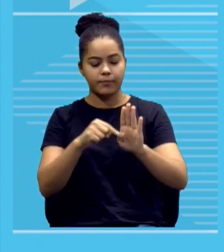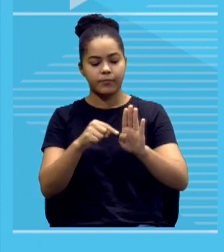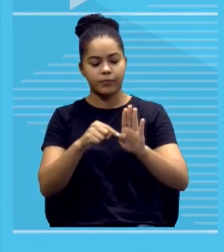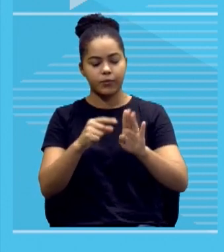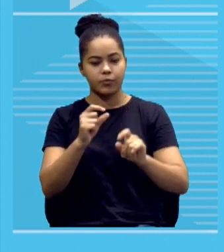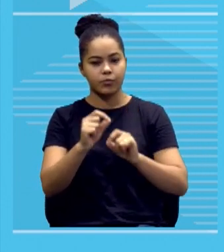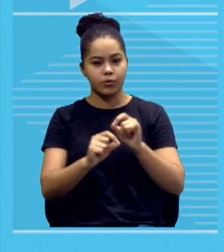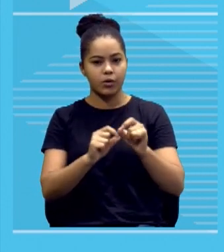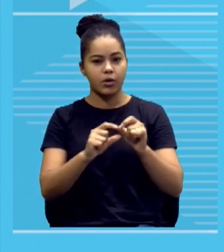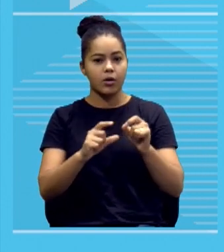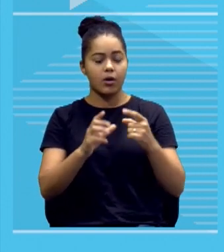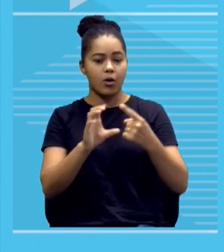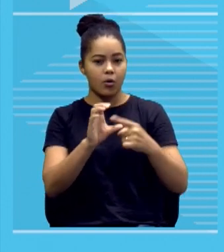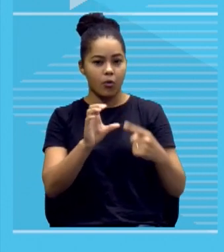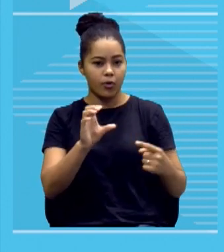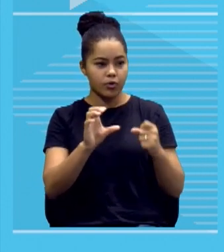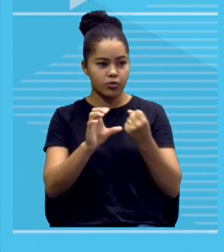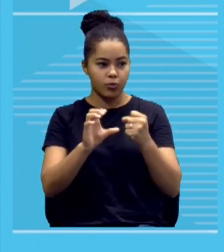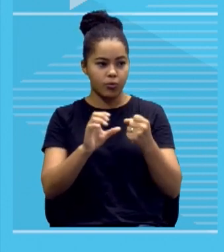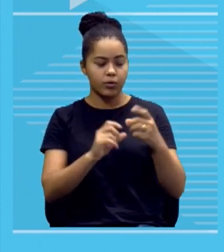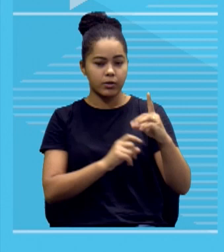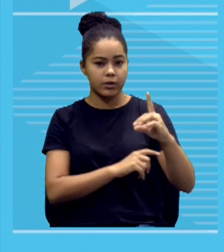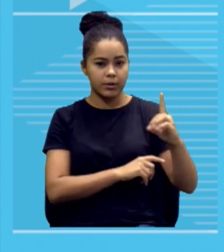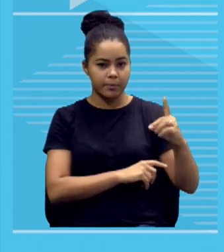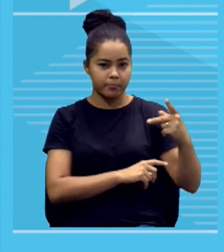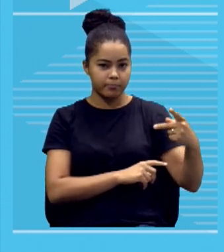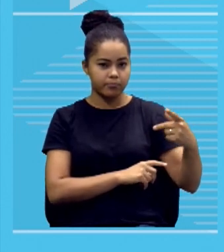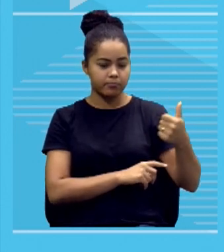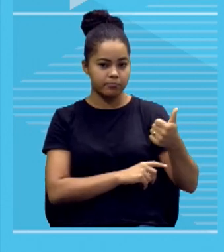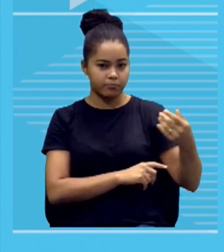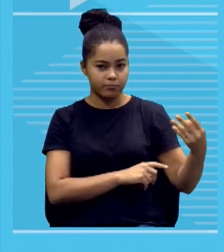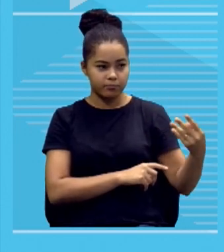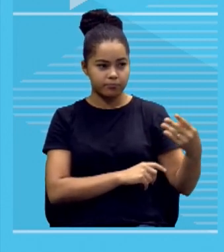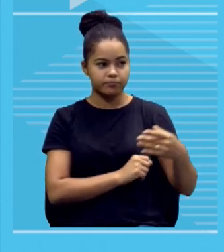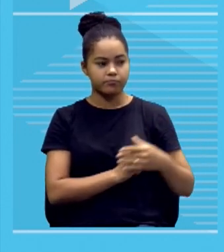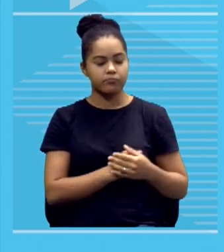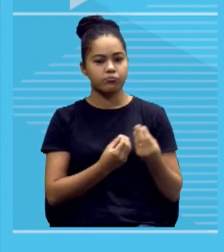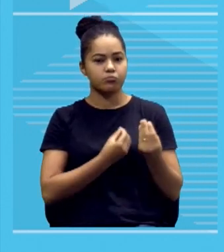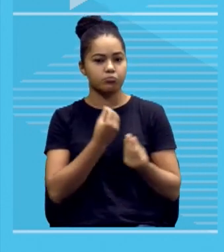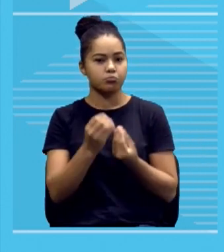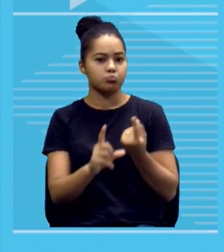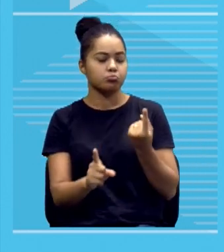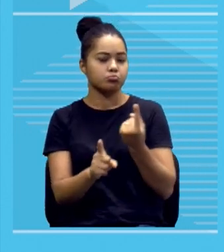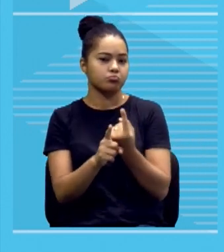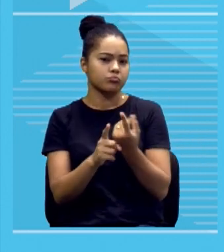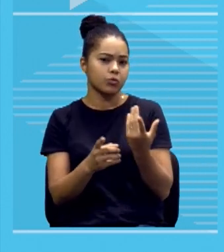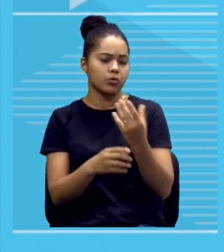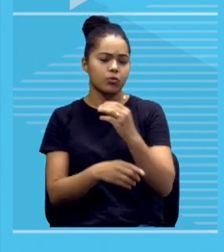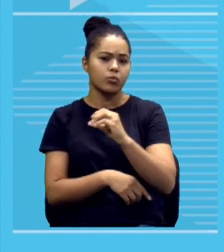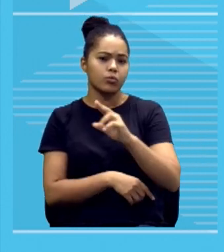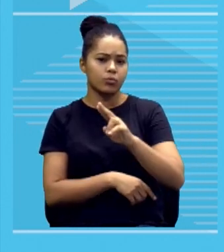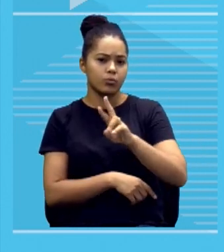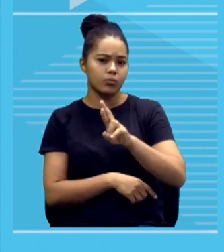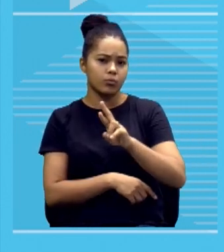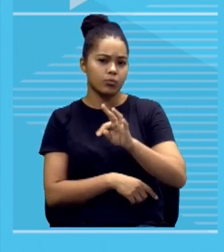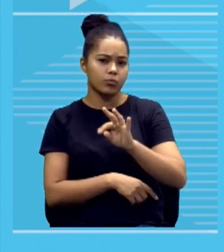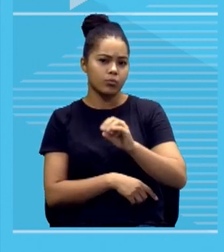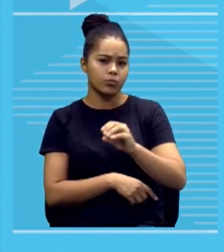8 e uma DDP de 14. O que é que você faz para achar a corrente de curto-circuito a ele? Você vai dividir essa